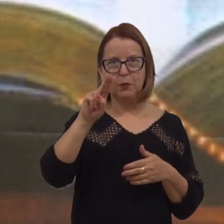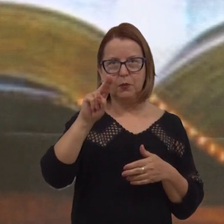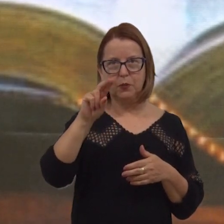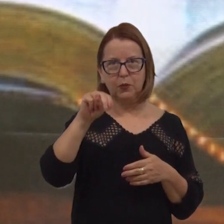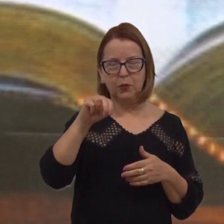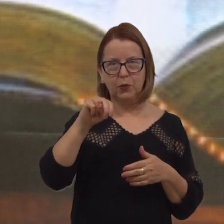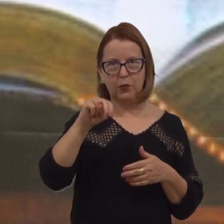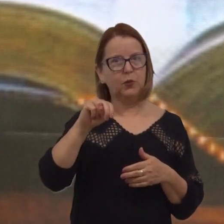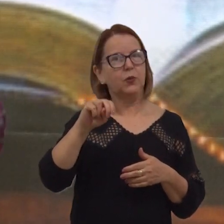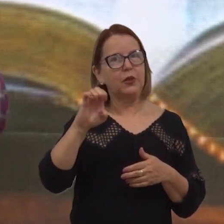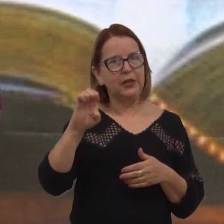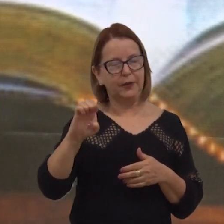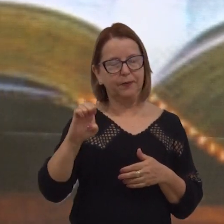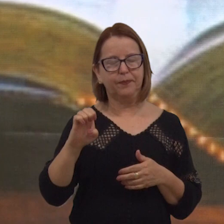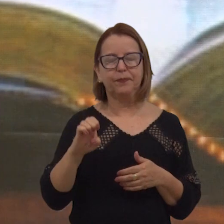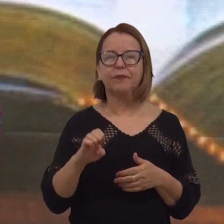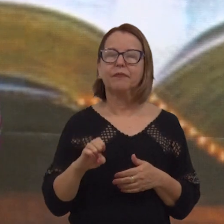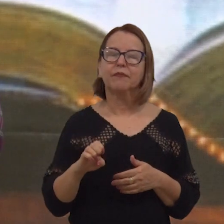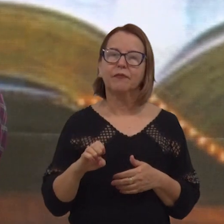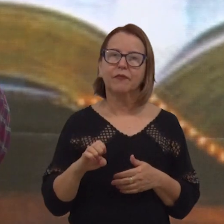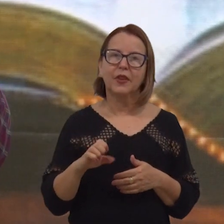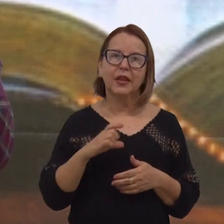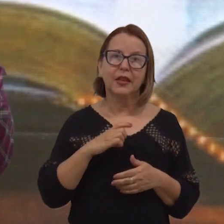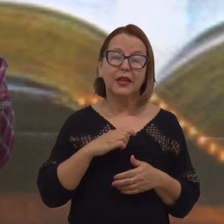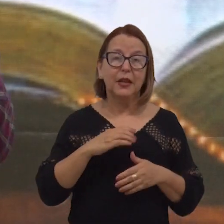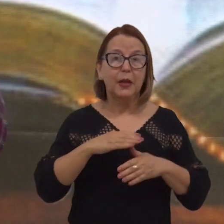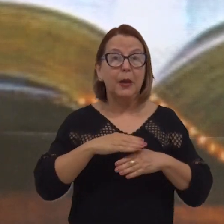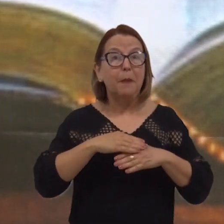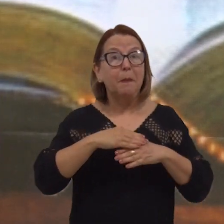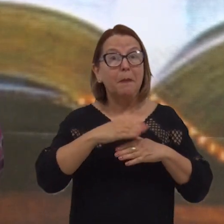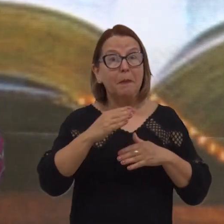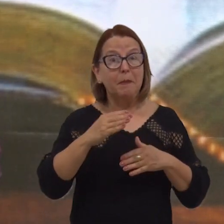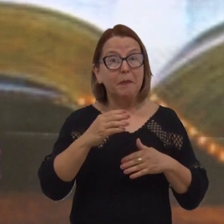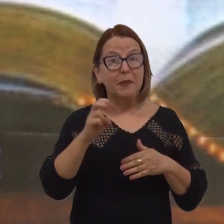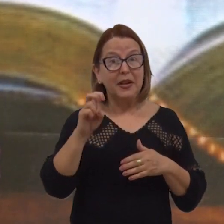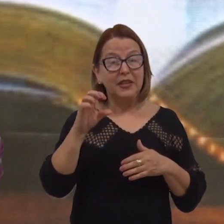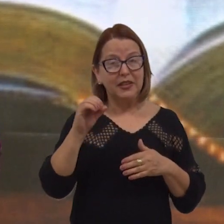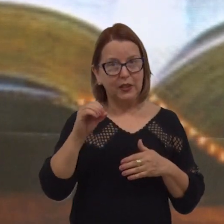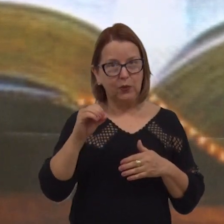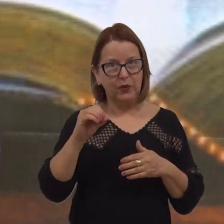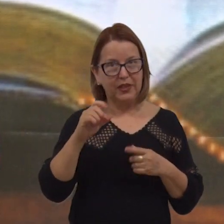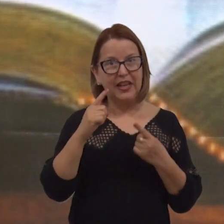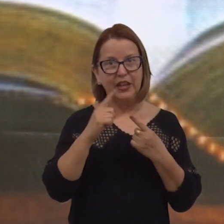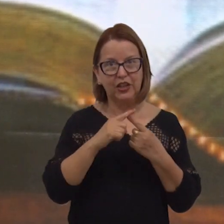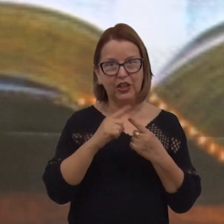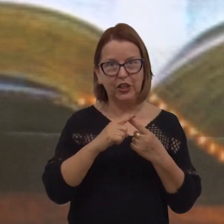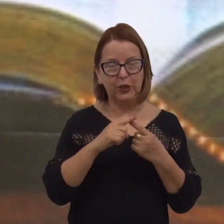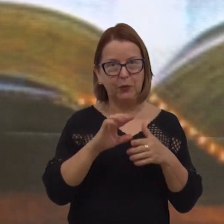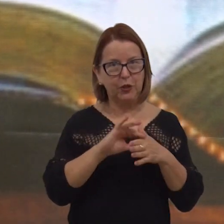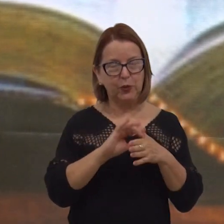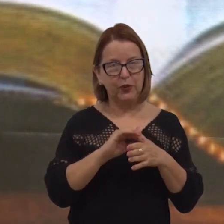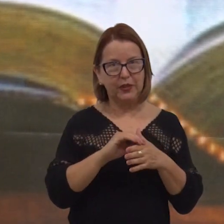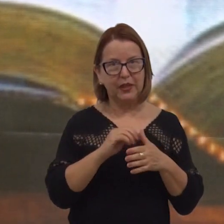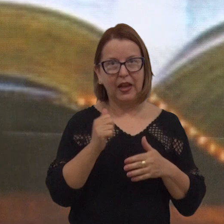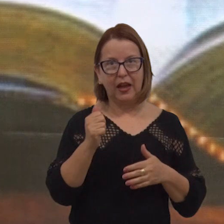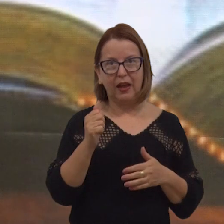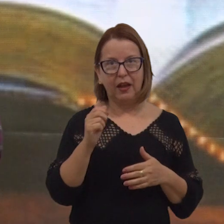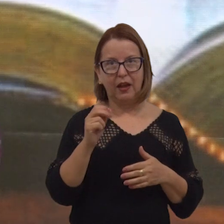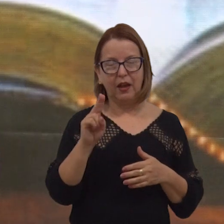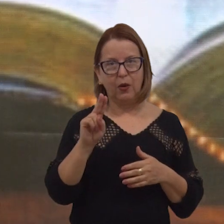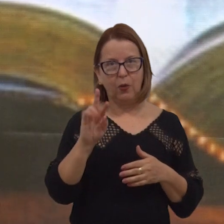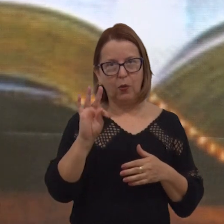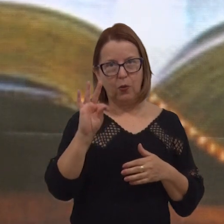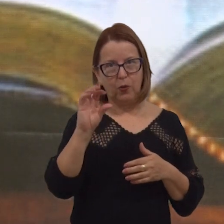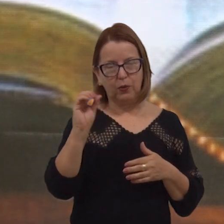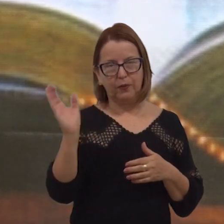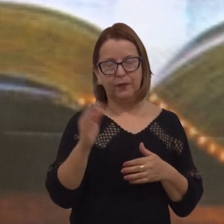tarde, existe mais de 50 tipos de doença autoimune. E eu fui pesquisar na internet o que é